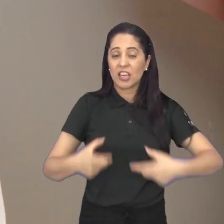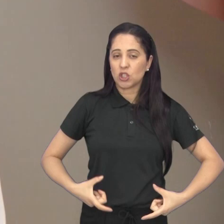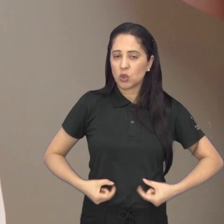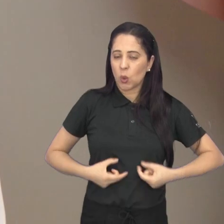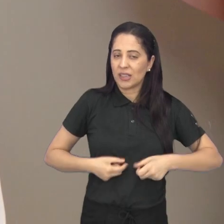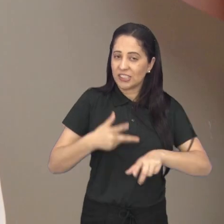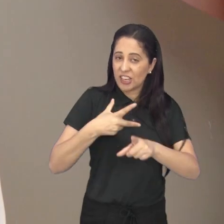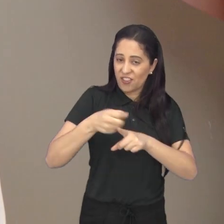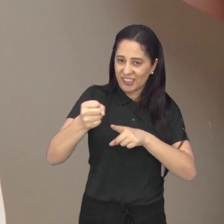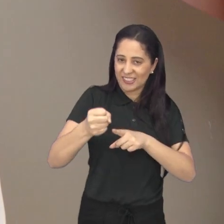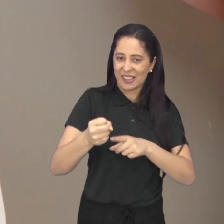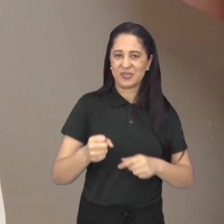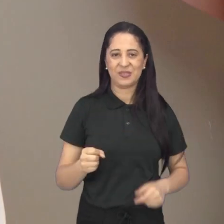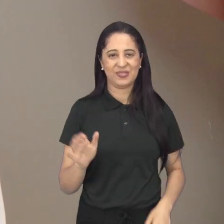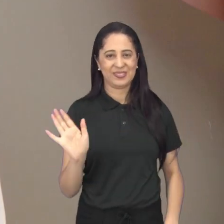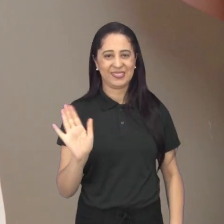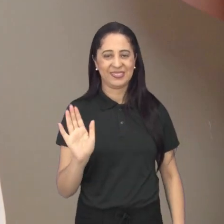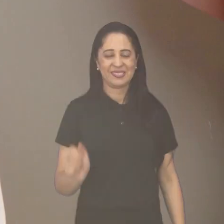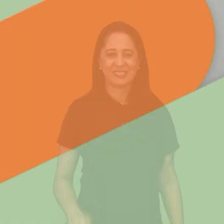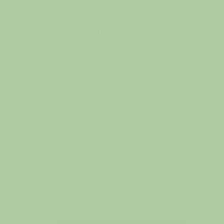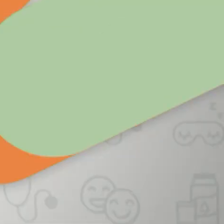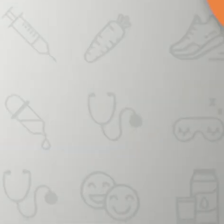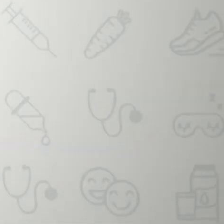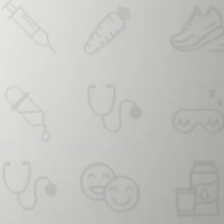A gente volta já já!